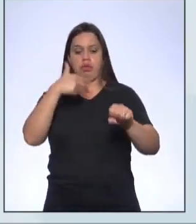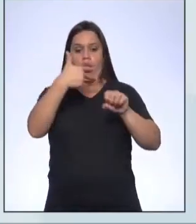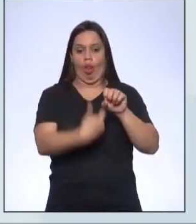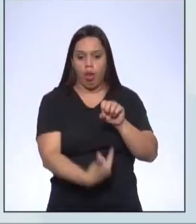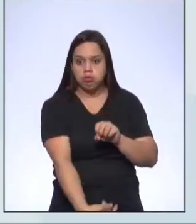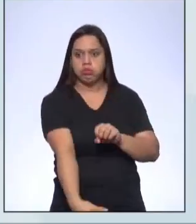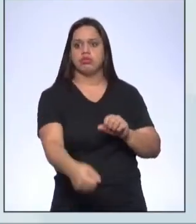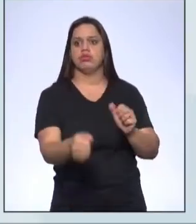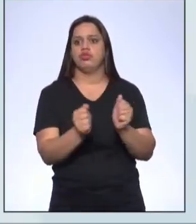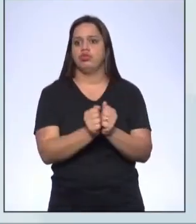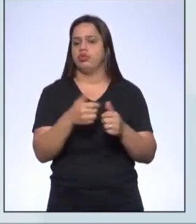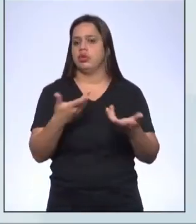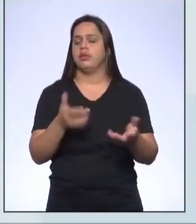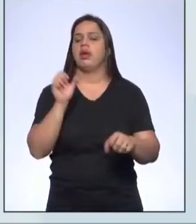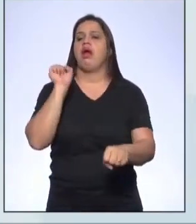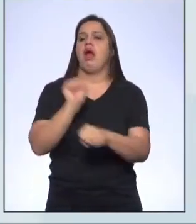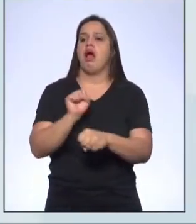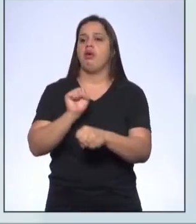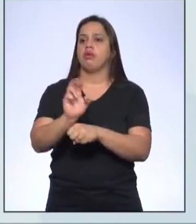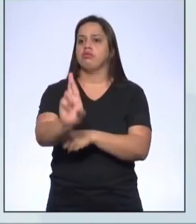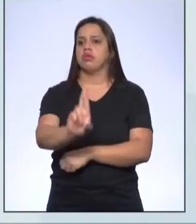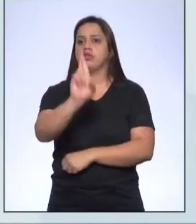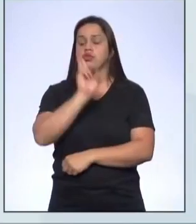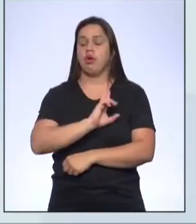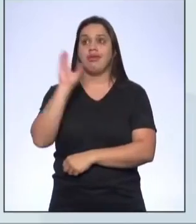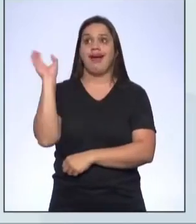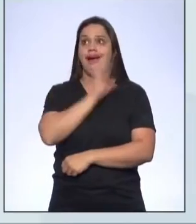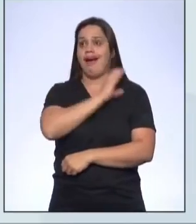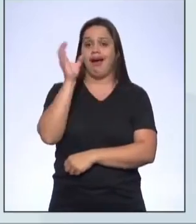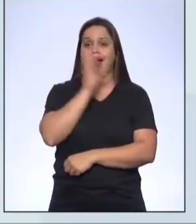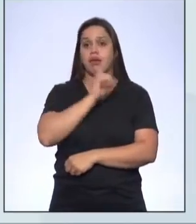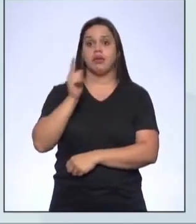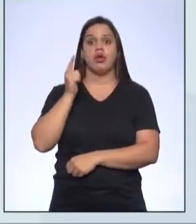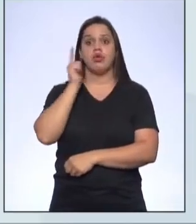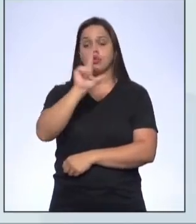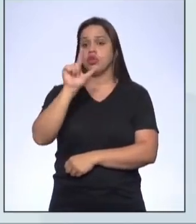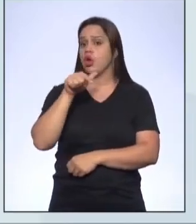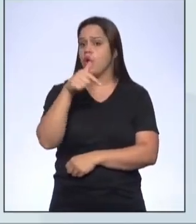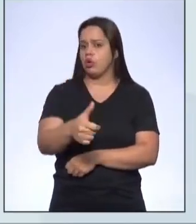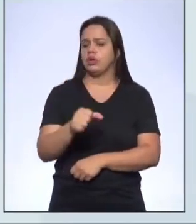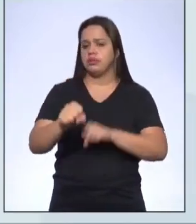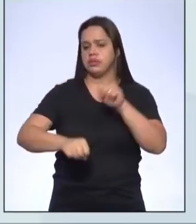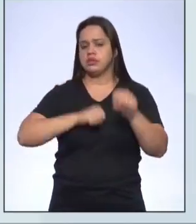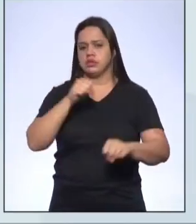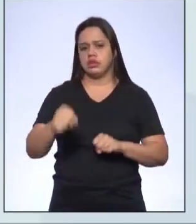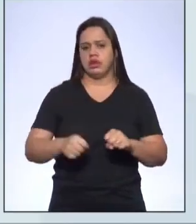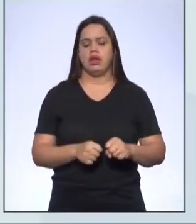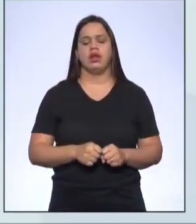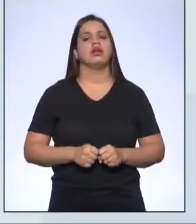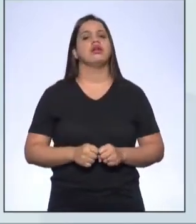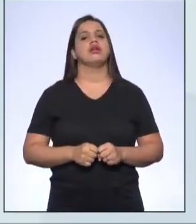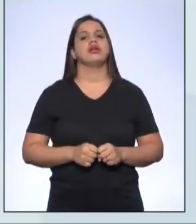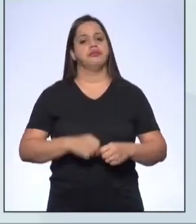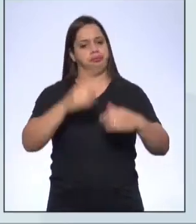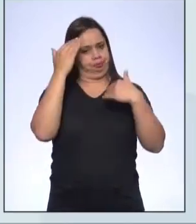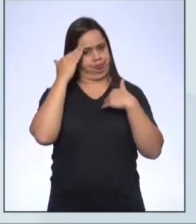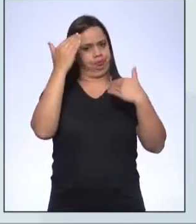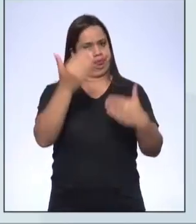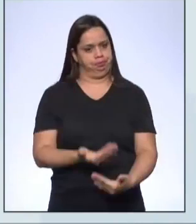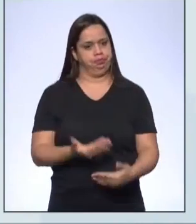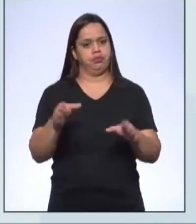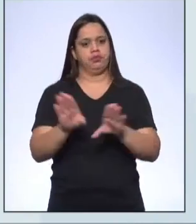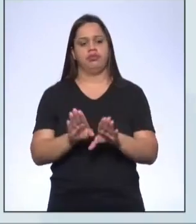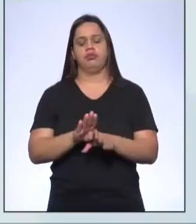ela. Aguardo por uma resposta urgente para que eu possa adquirir uma outra bicicleta. Atenciosamente, Flávio